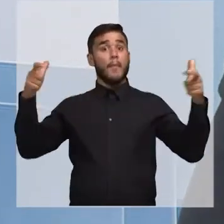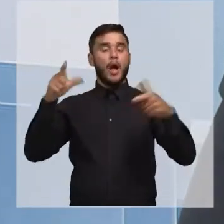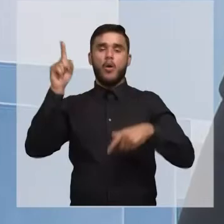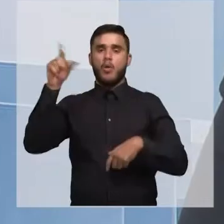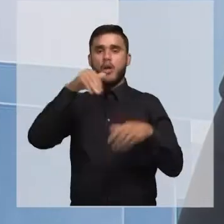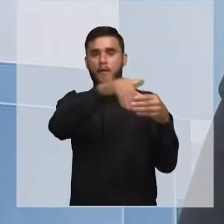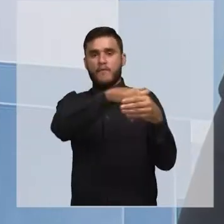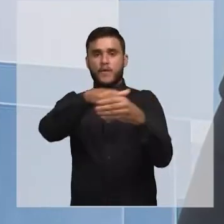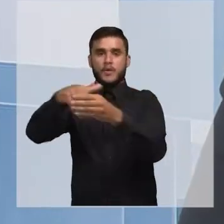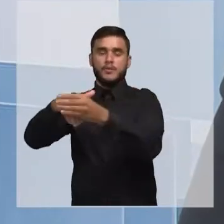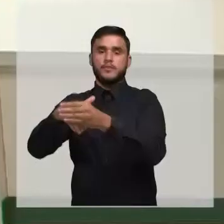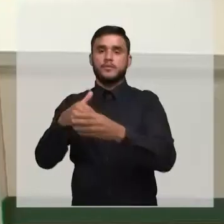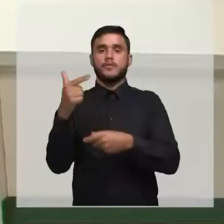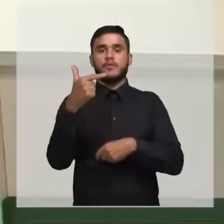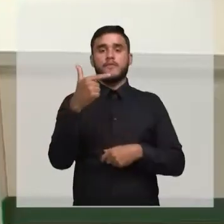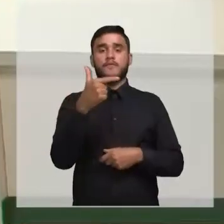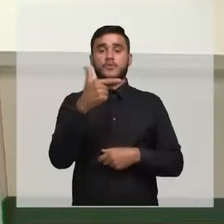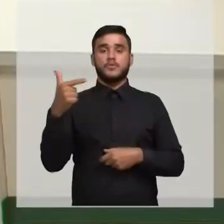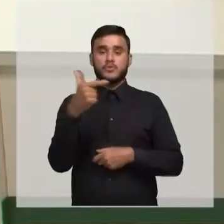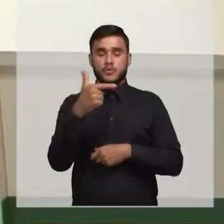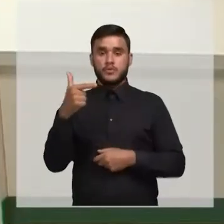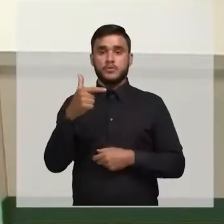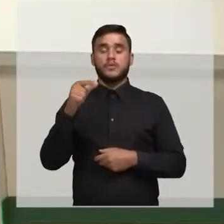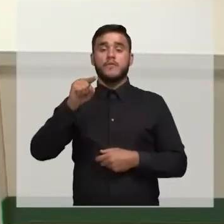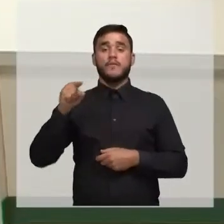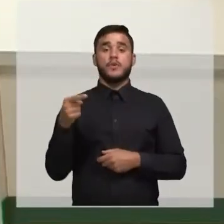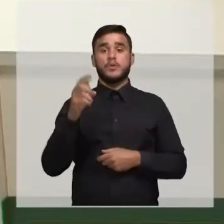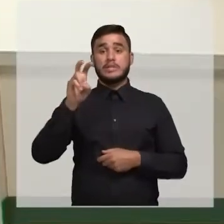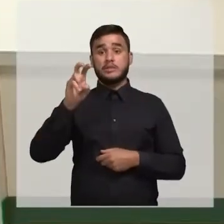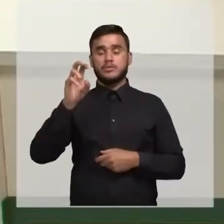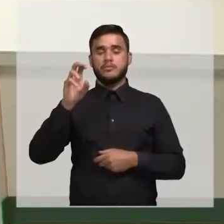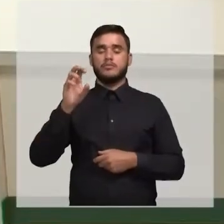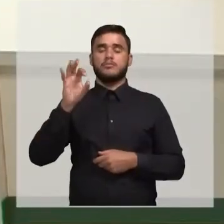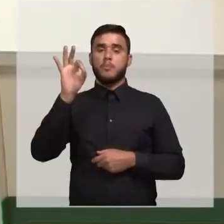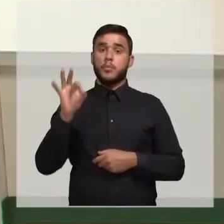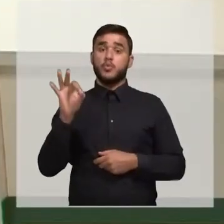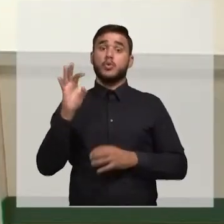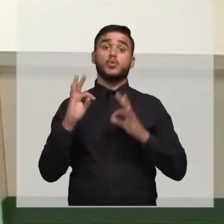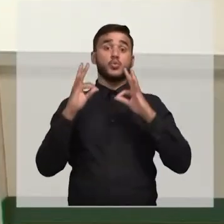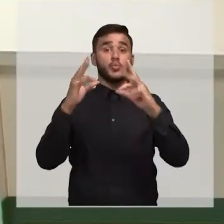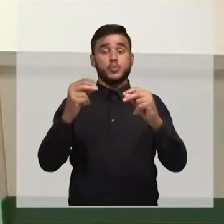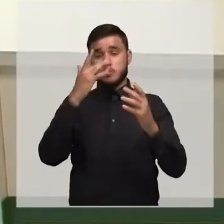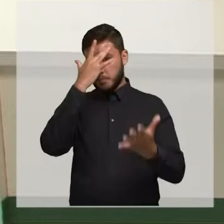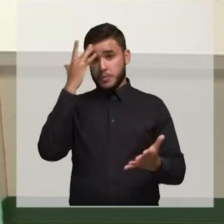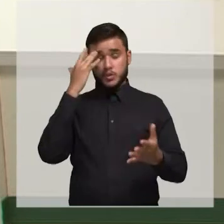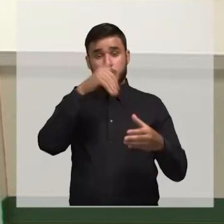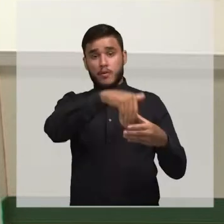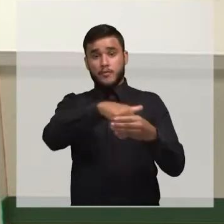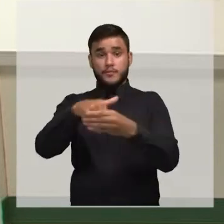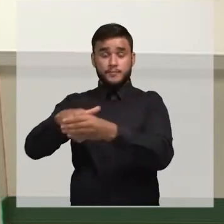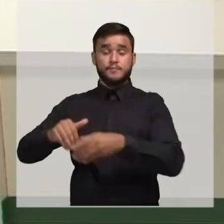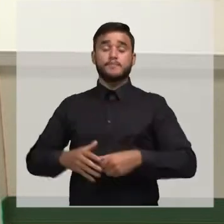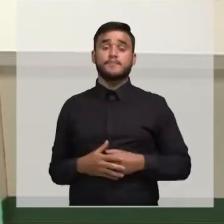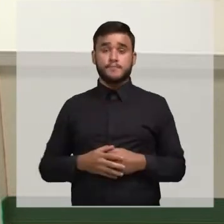país. 22,5% dos eleitores do Brasil. Foi bom a gente dar essas pesquisas. Agora vamos passar